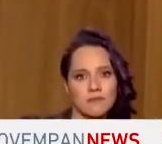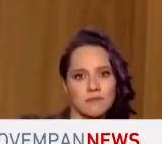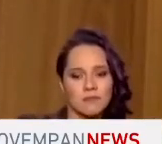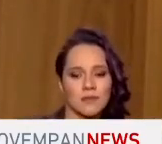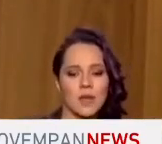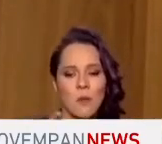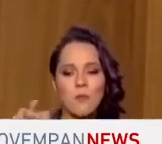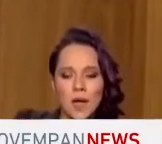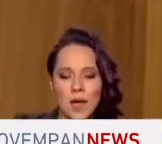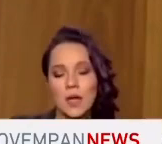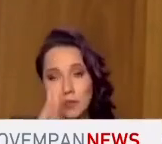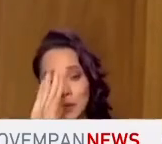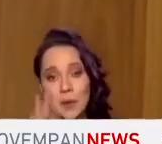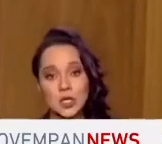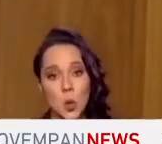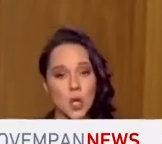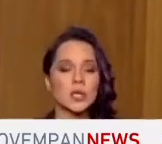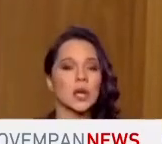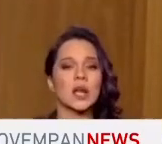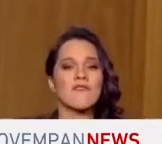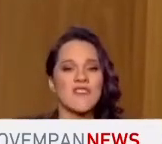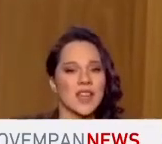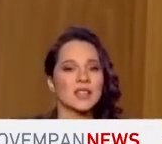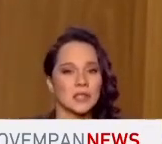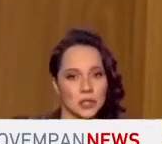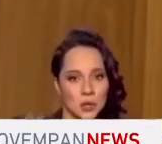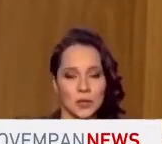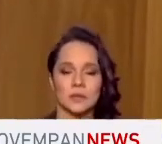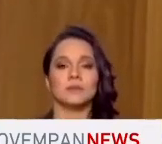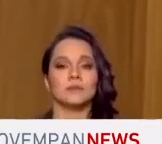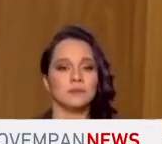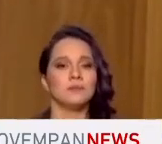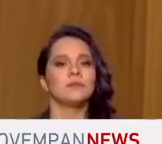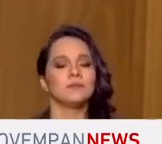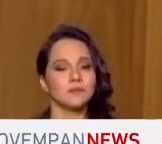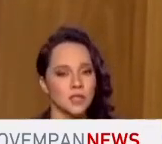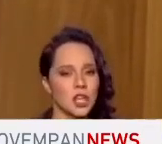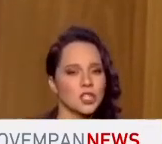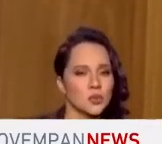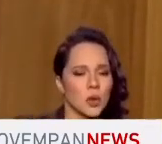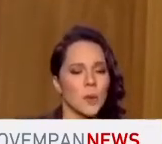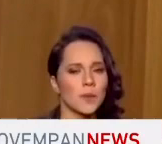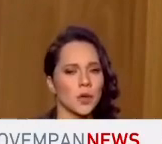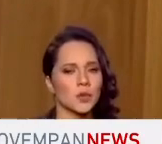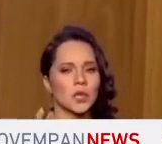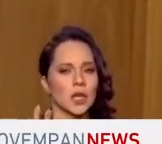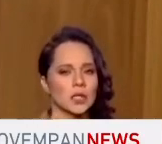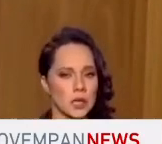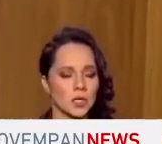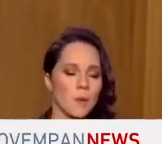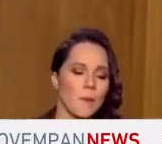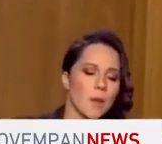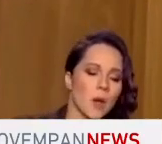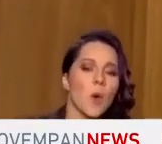Câmara Legislativa do DF. Na terça-feira, o ministro do Supremo Tribunal Federal, Alexandre de Moraes, havia liberado